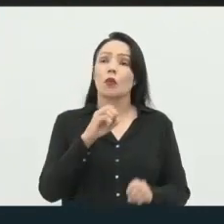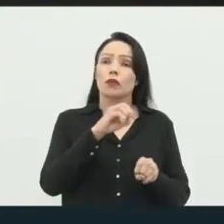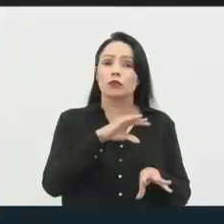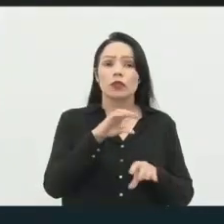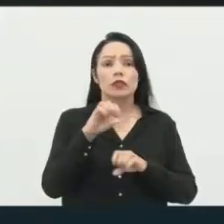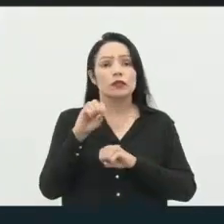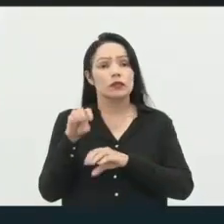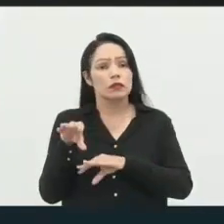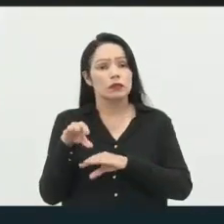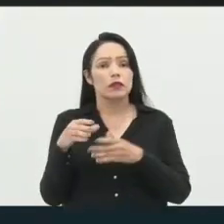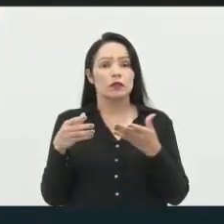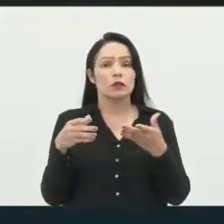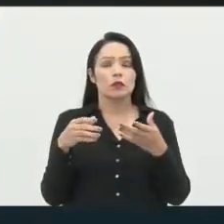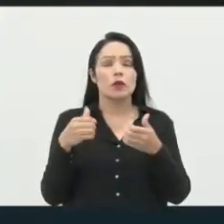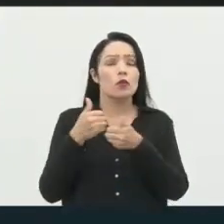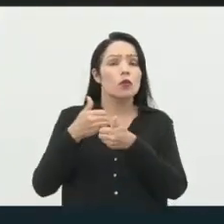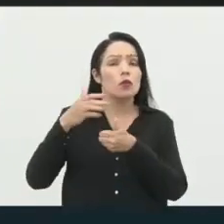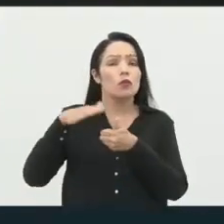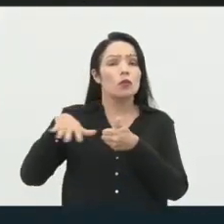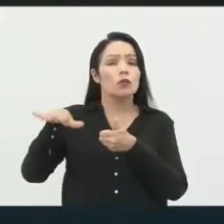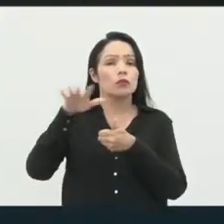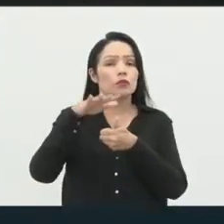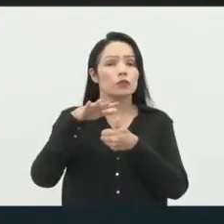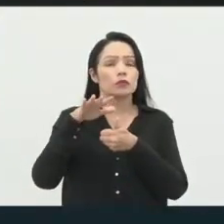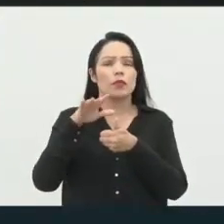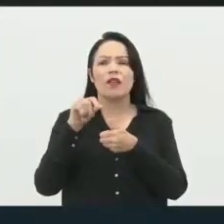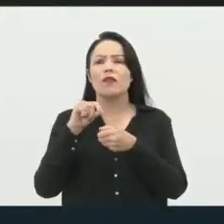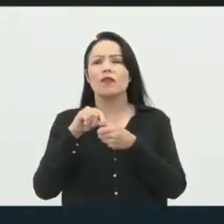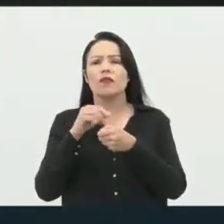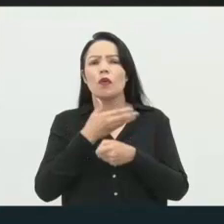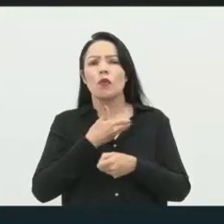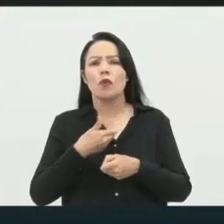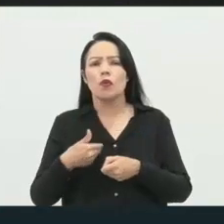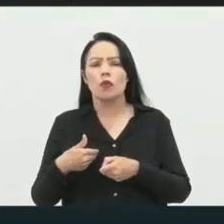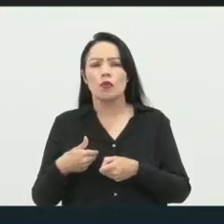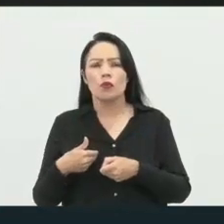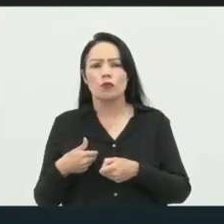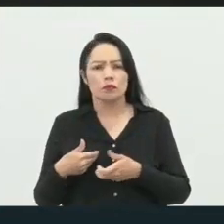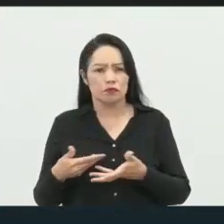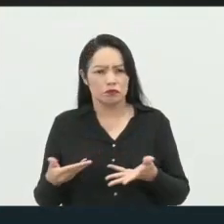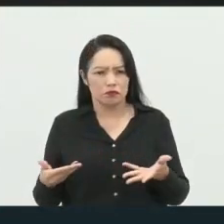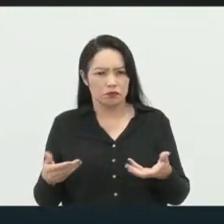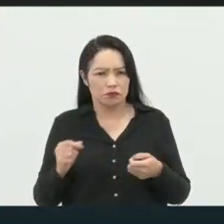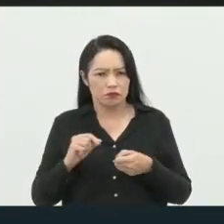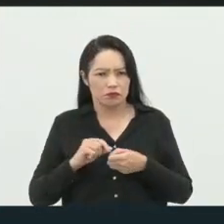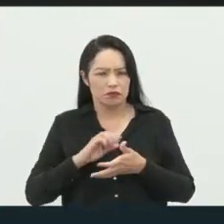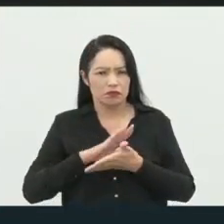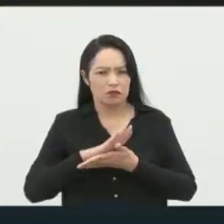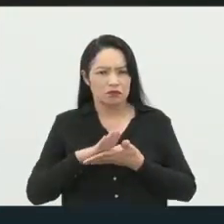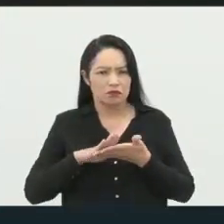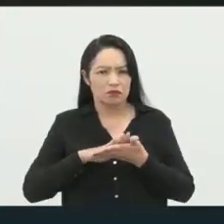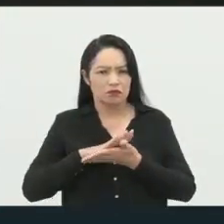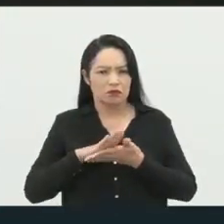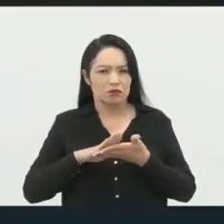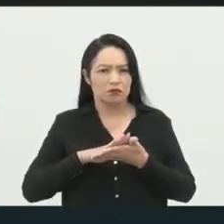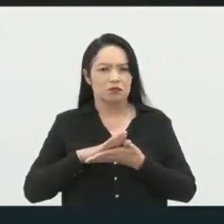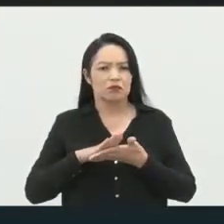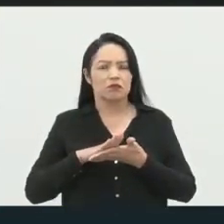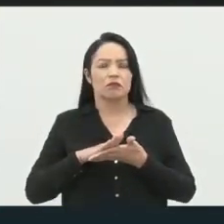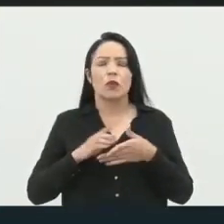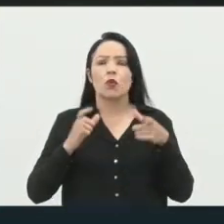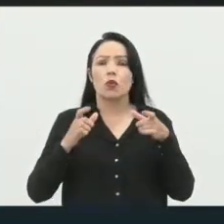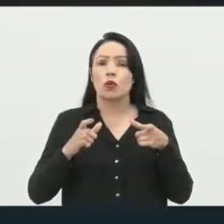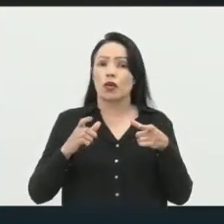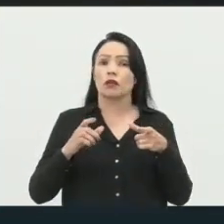própria região e o que que fez o governo gute a respeito disso não fez nada Uma área nobre